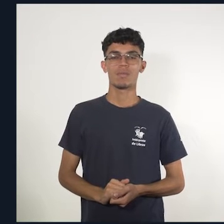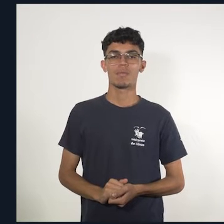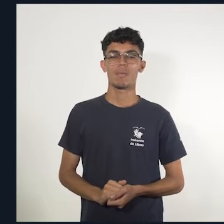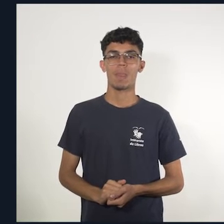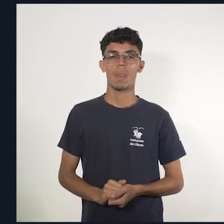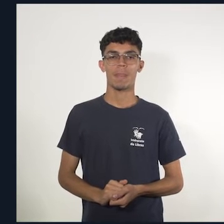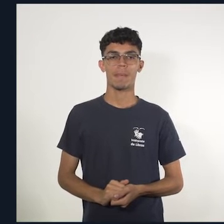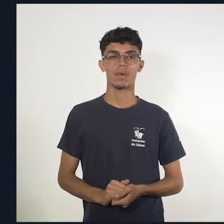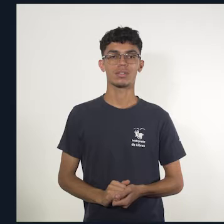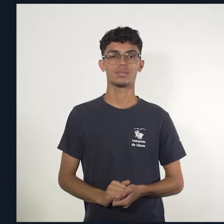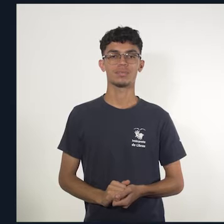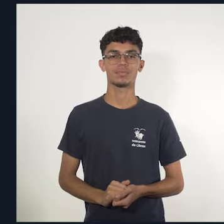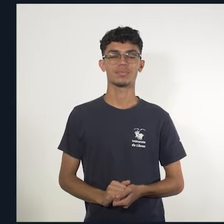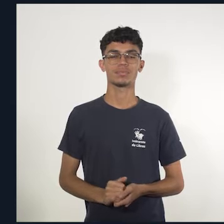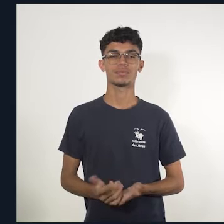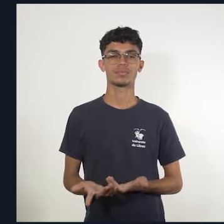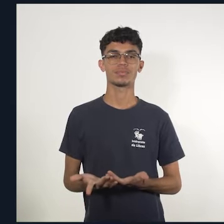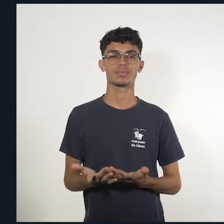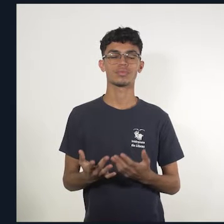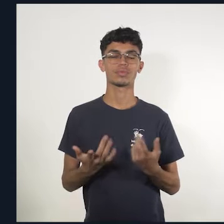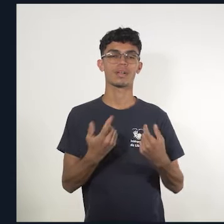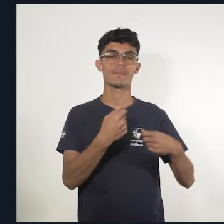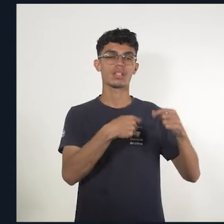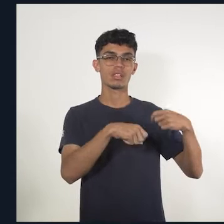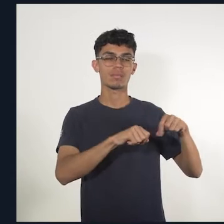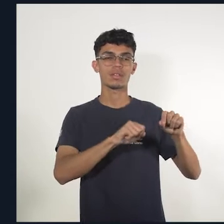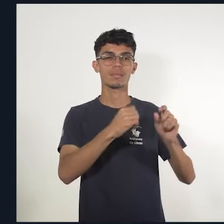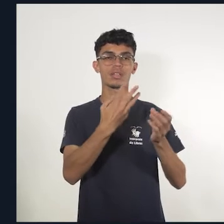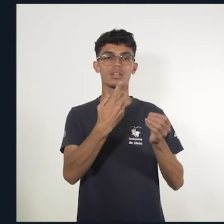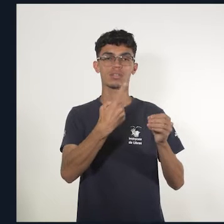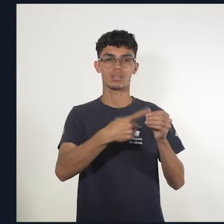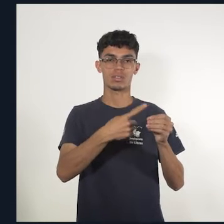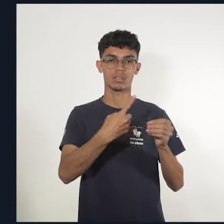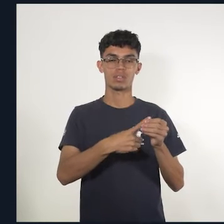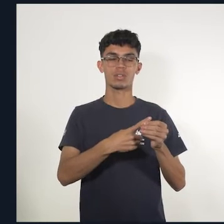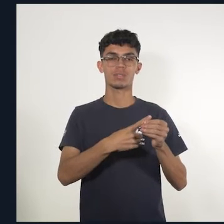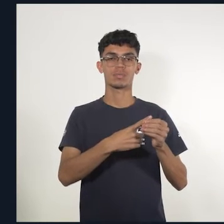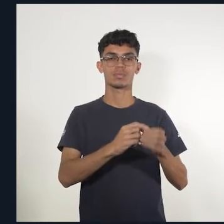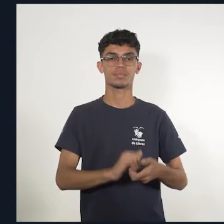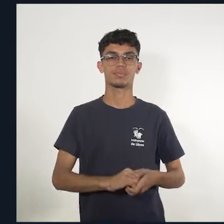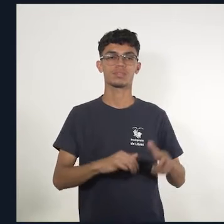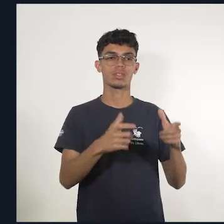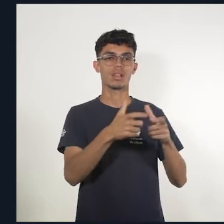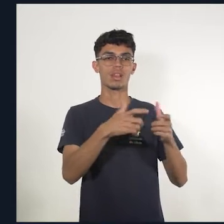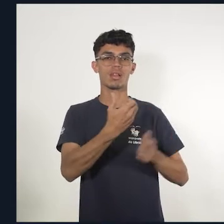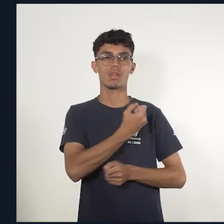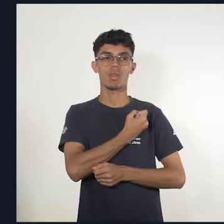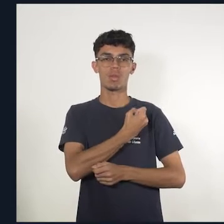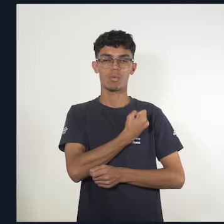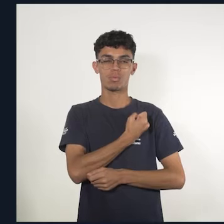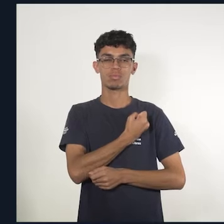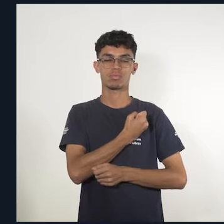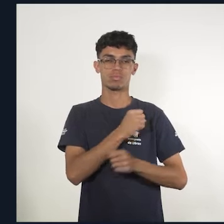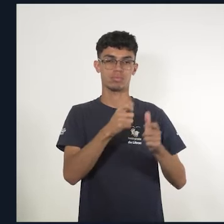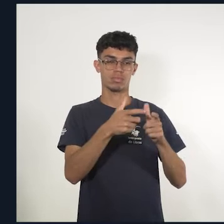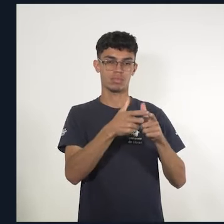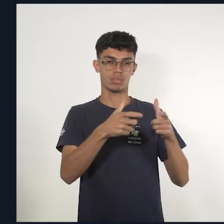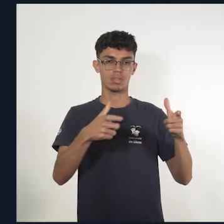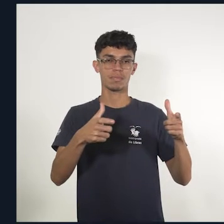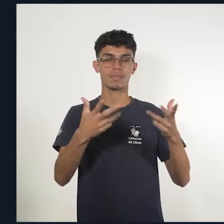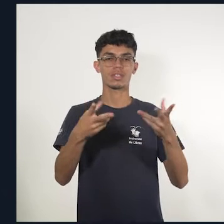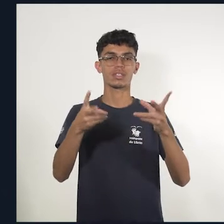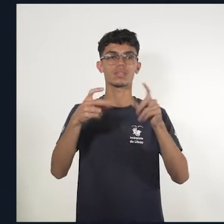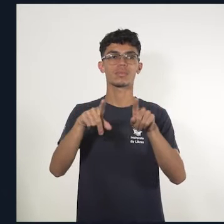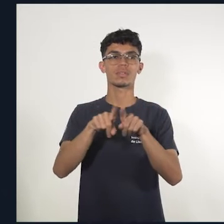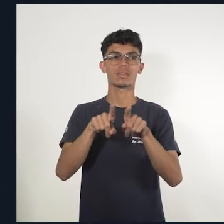Retratando, obviamente, a realidade socioeconômica da cidade, com o crescimento dos índices, pode-se notar